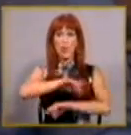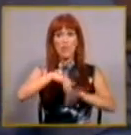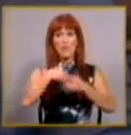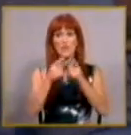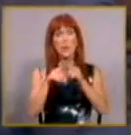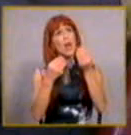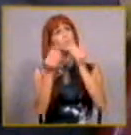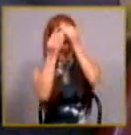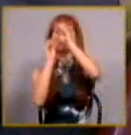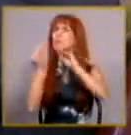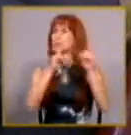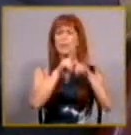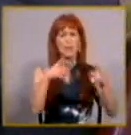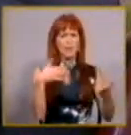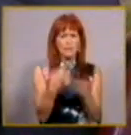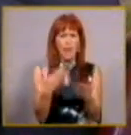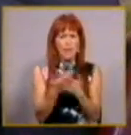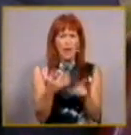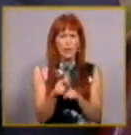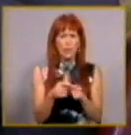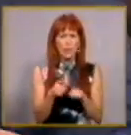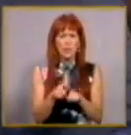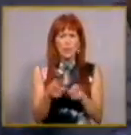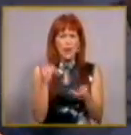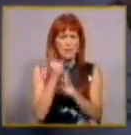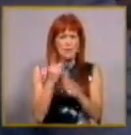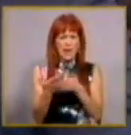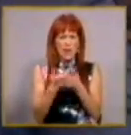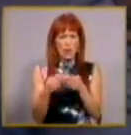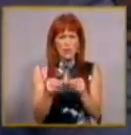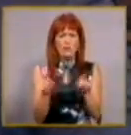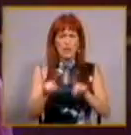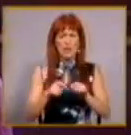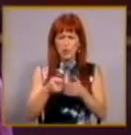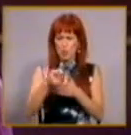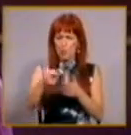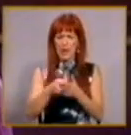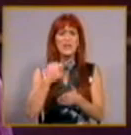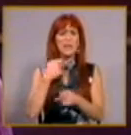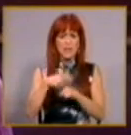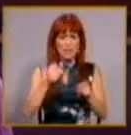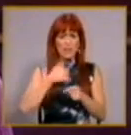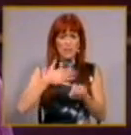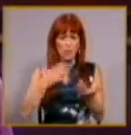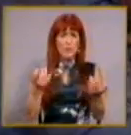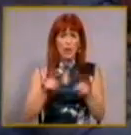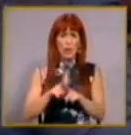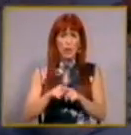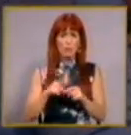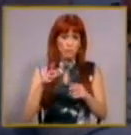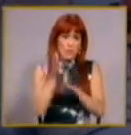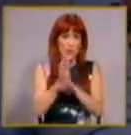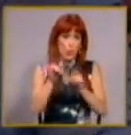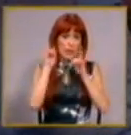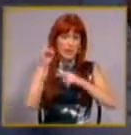alguma recuperação, porque isso tem um efeito na pequena economia local e no pagamento às pequenas e médias empresas, especialmente no setor da construção,